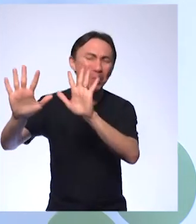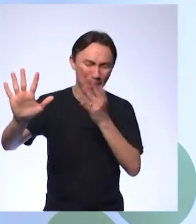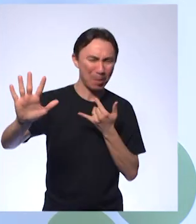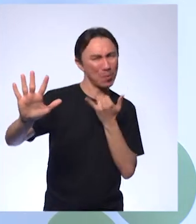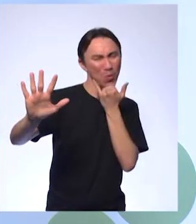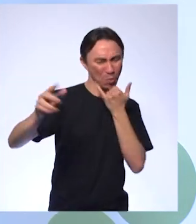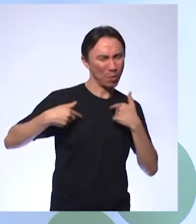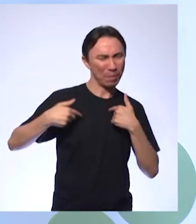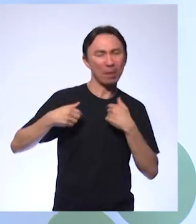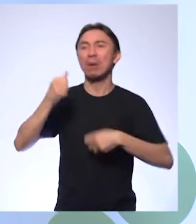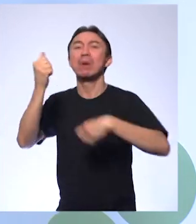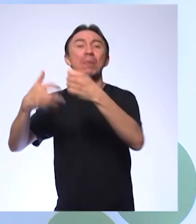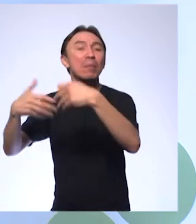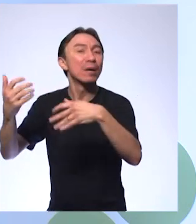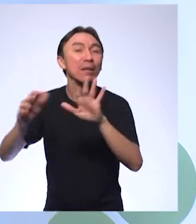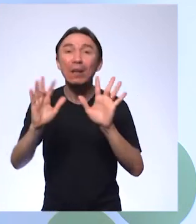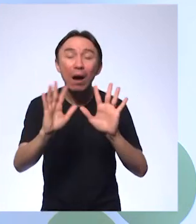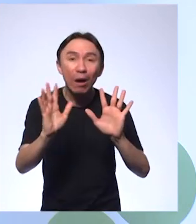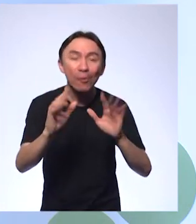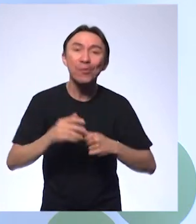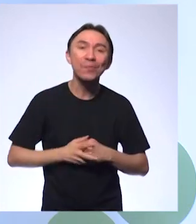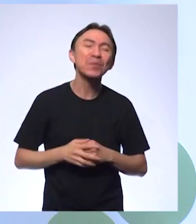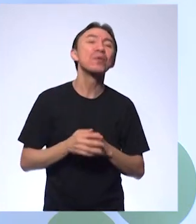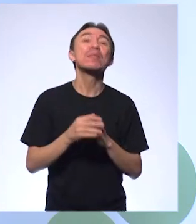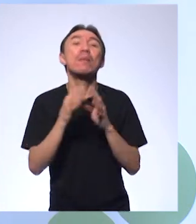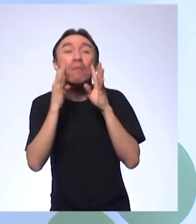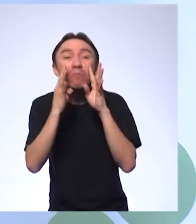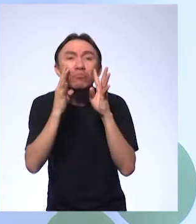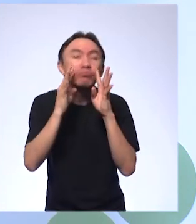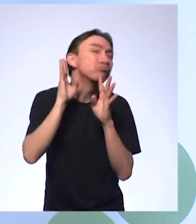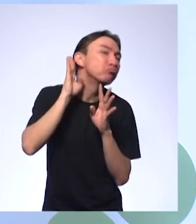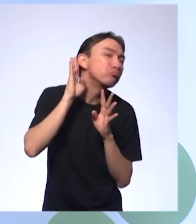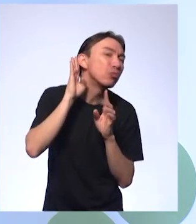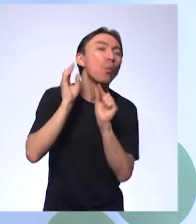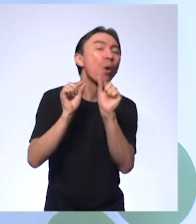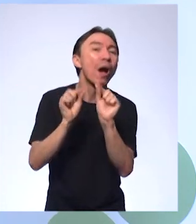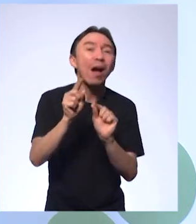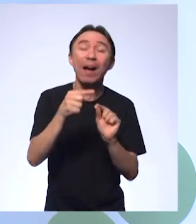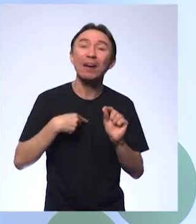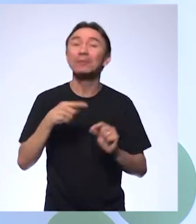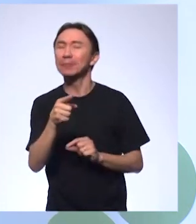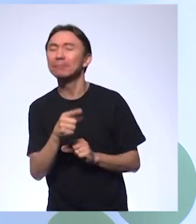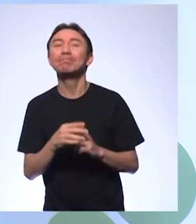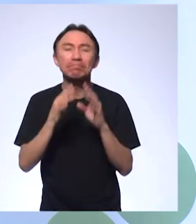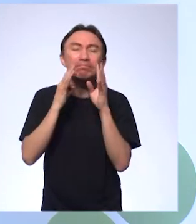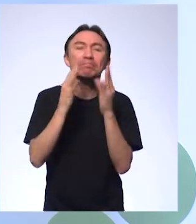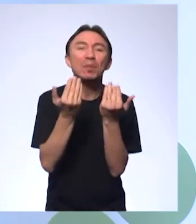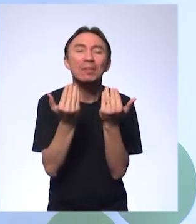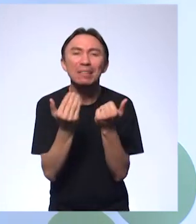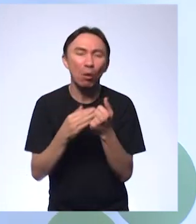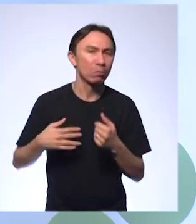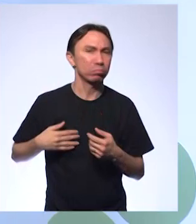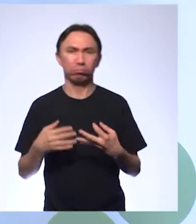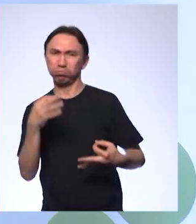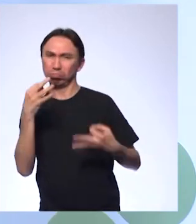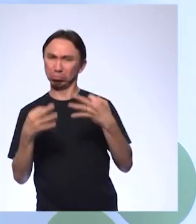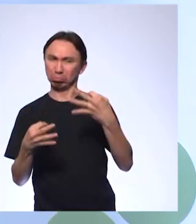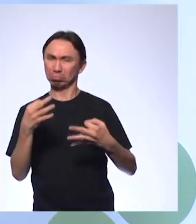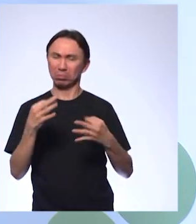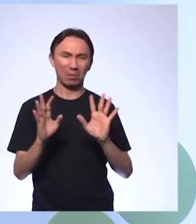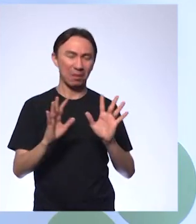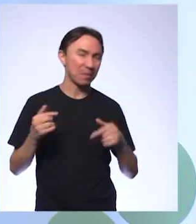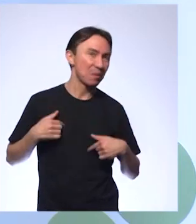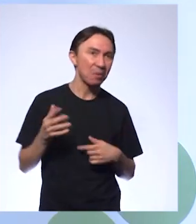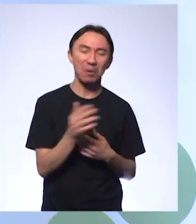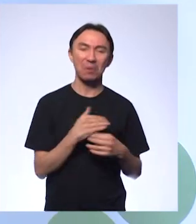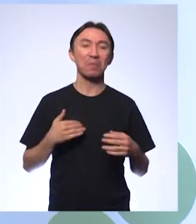de escutar, sem julgar, sair daquela relação de poder, sabe? Eu sou a mãe, você é o filho, eu sou a professora,